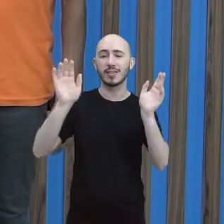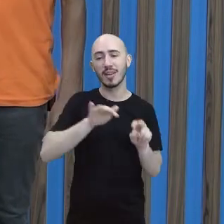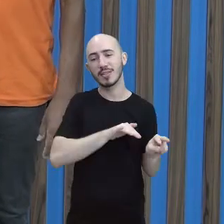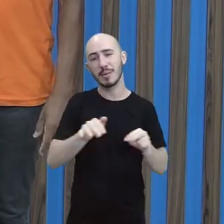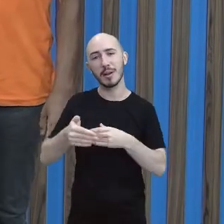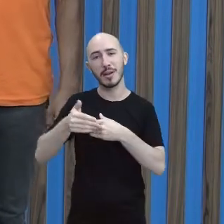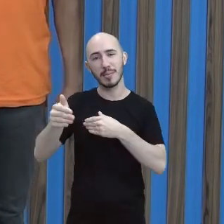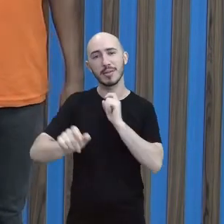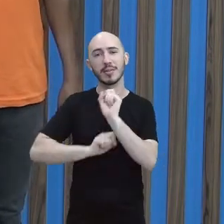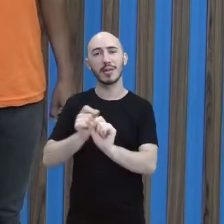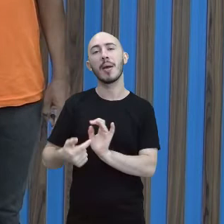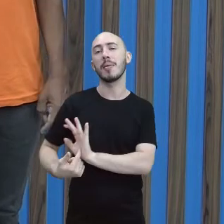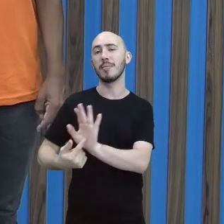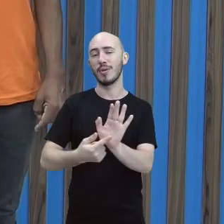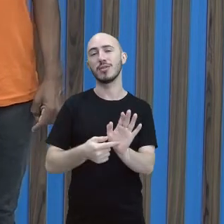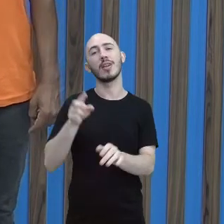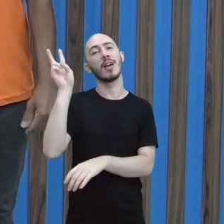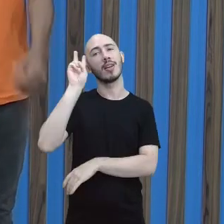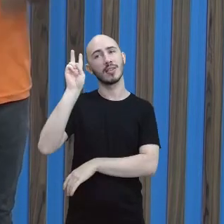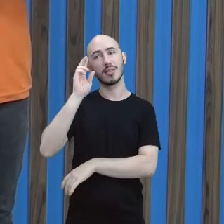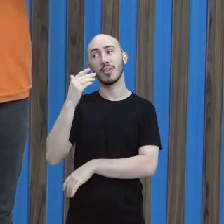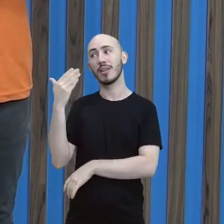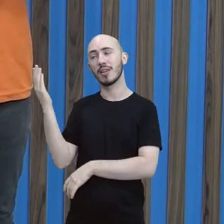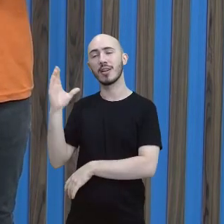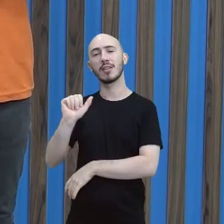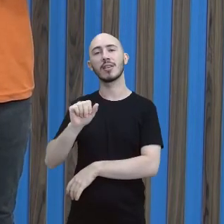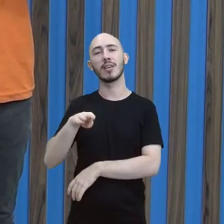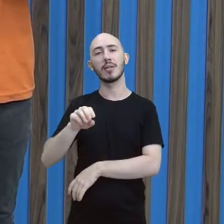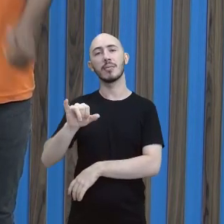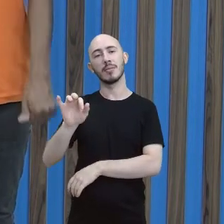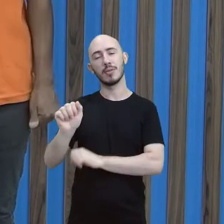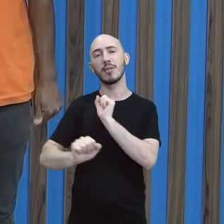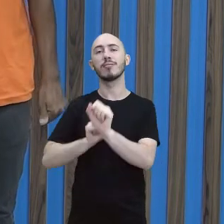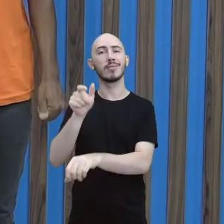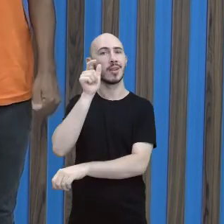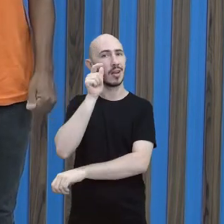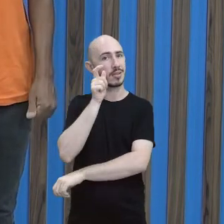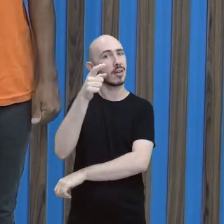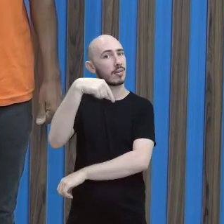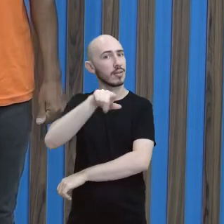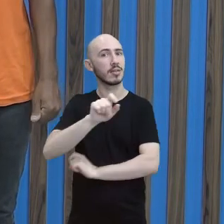A próxima semana eu trago para vocês a história de Camoa, muito interessante, para que vocês